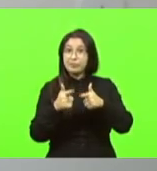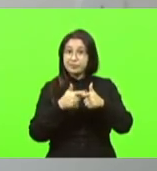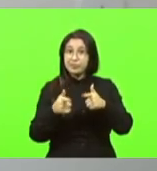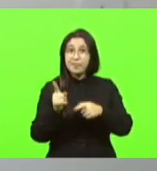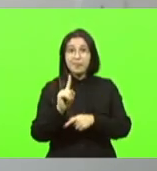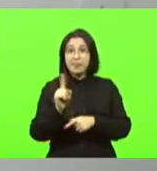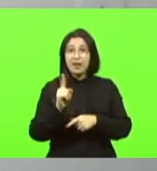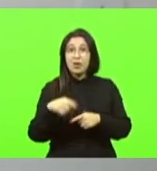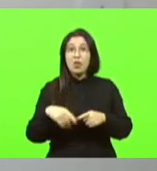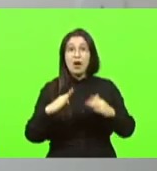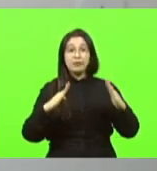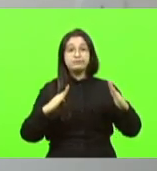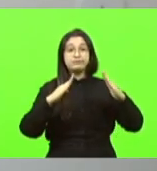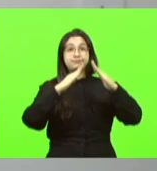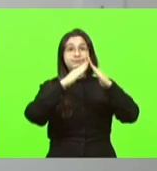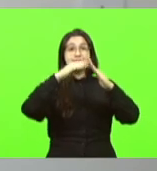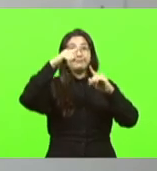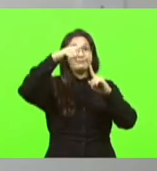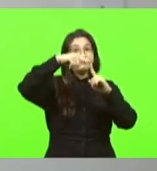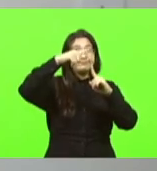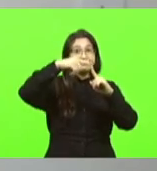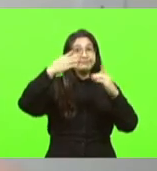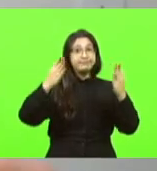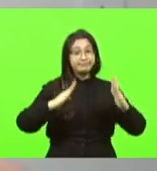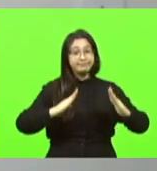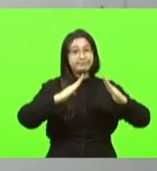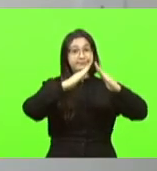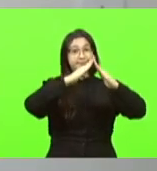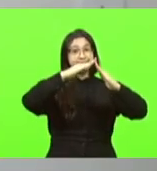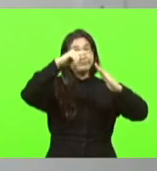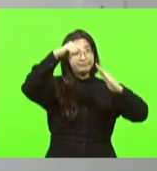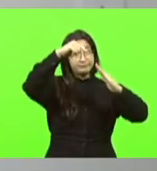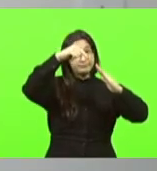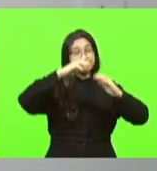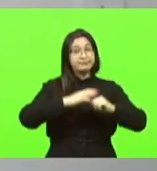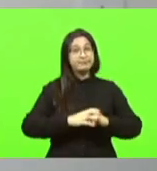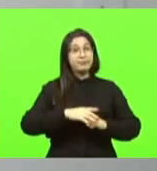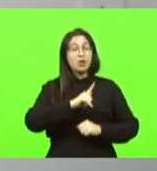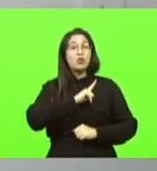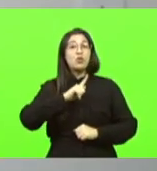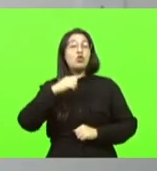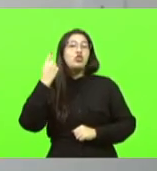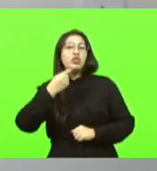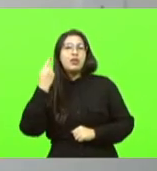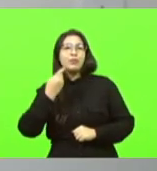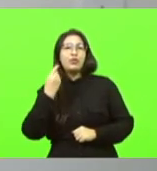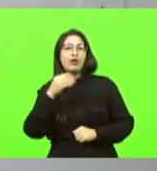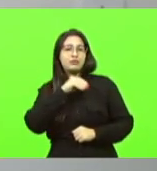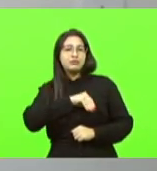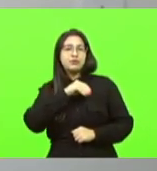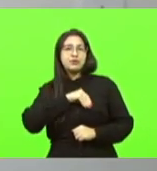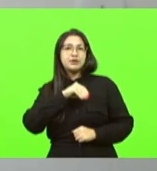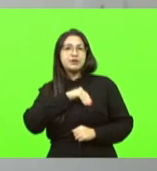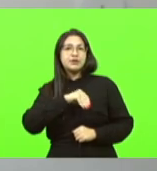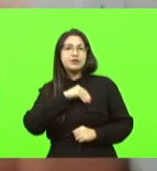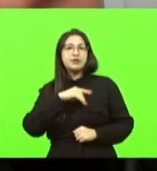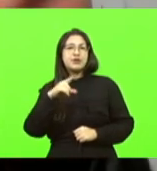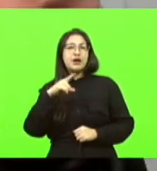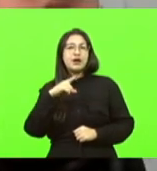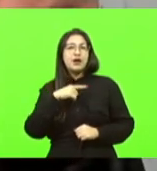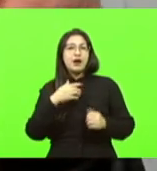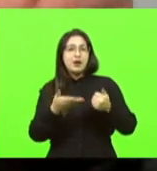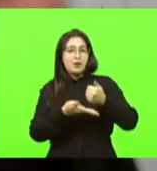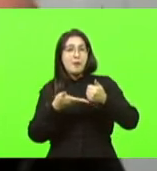pirâmide Esse é o grande problema que quando o deputado veio o seu salário eu e olha para baixo tem uma base grande